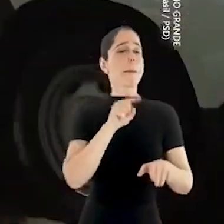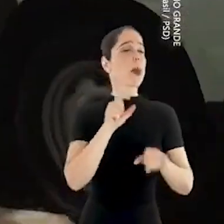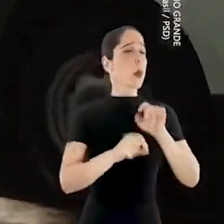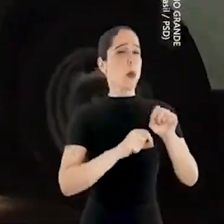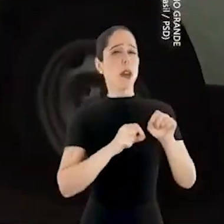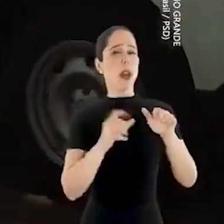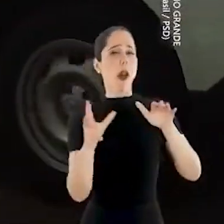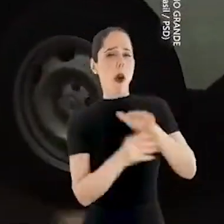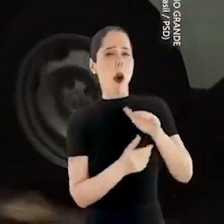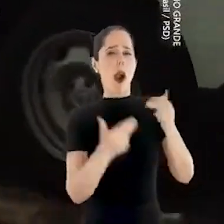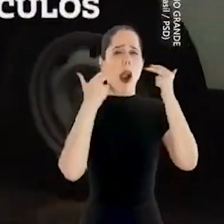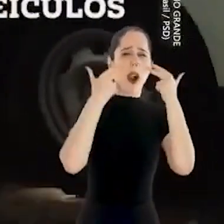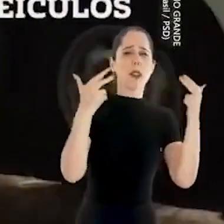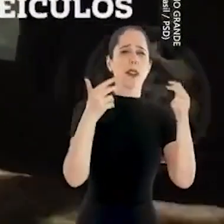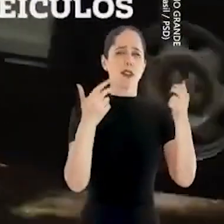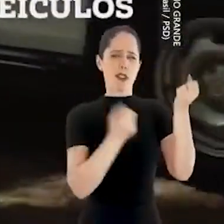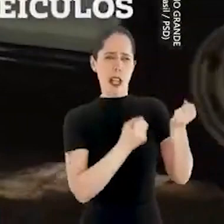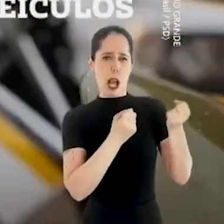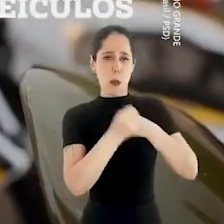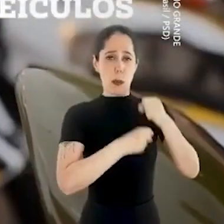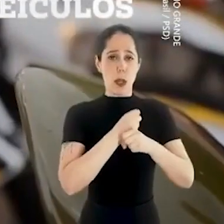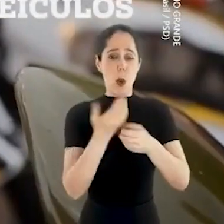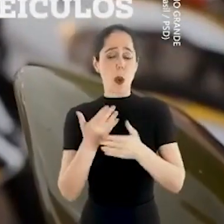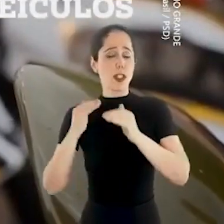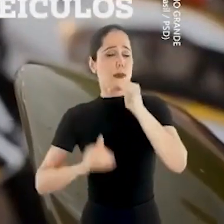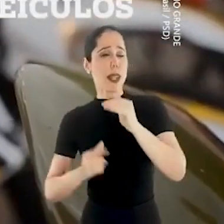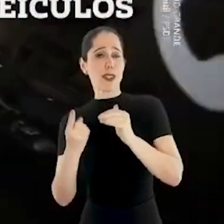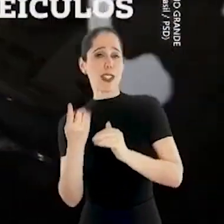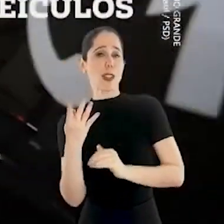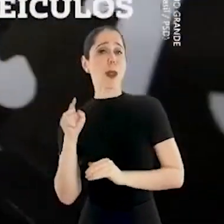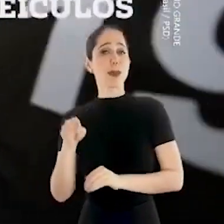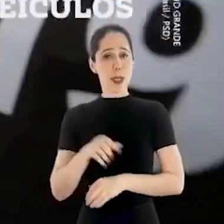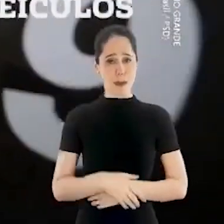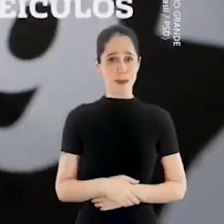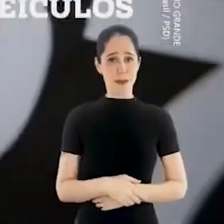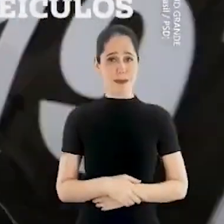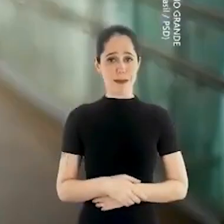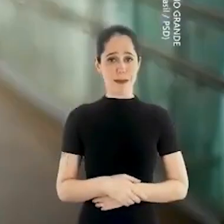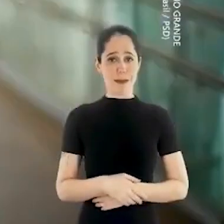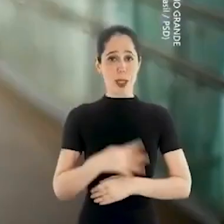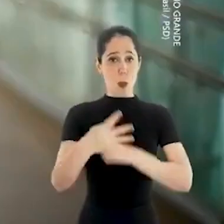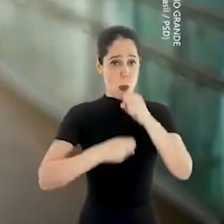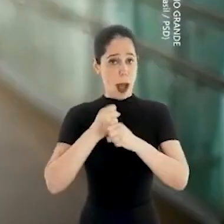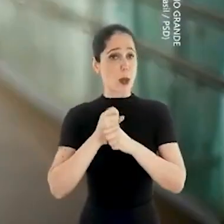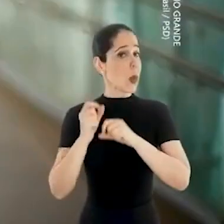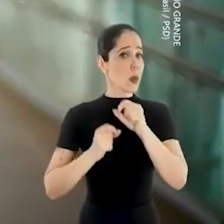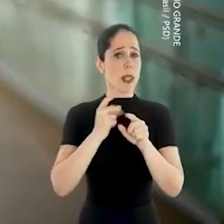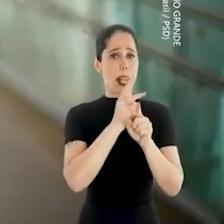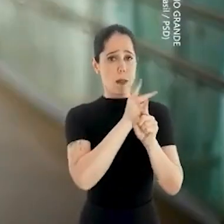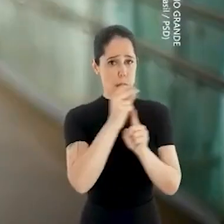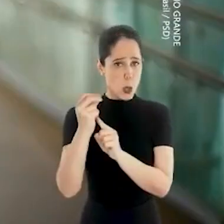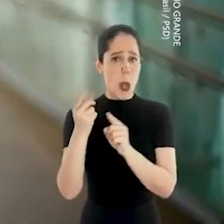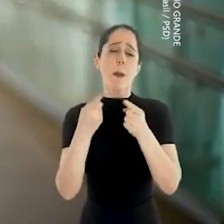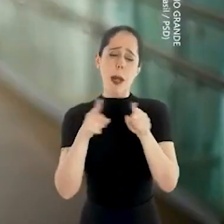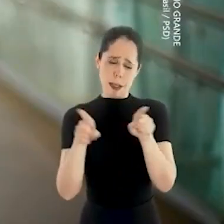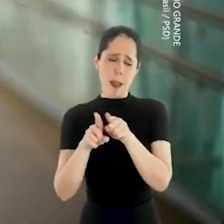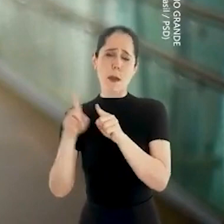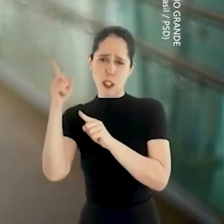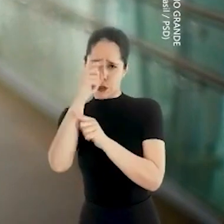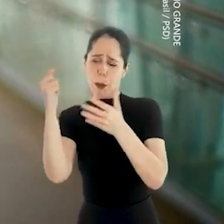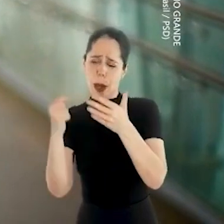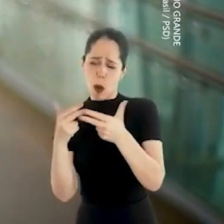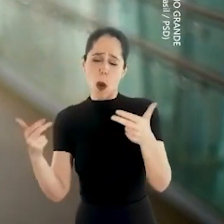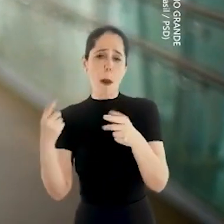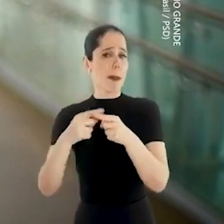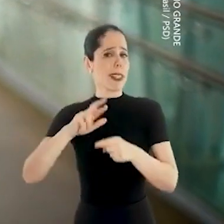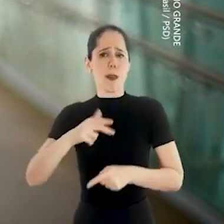mil roubos e furtos de veículos por ano. Hoje é menos de 14 mil. Foram 4 anos de vitórias, mas também